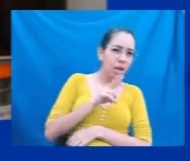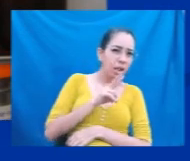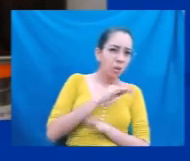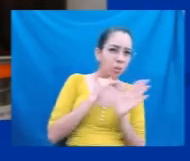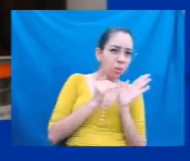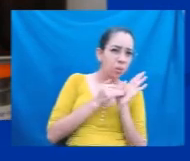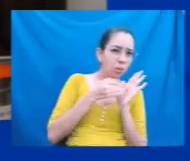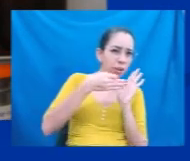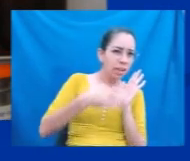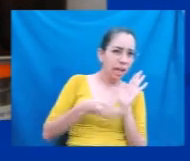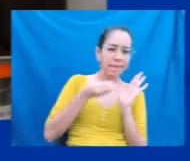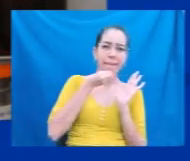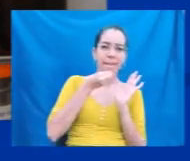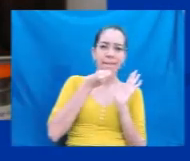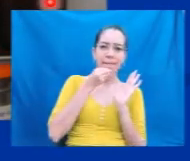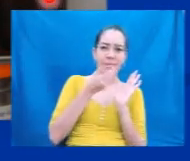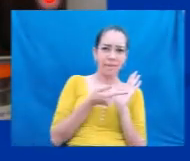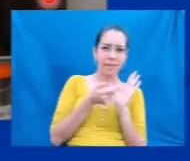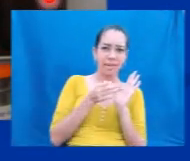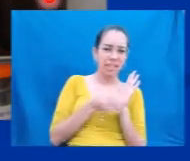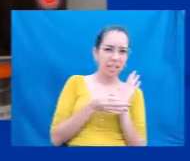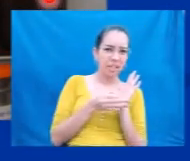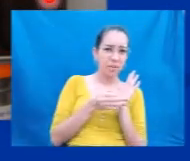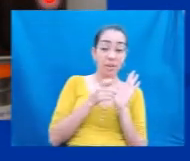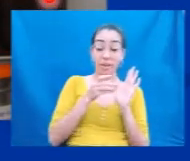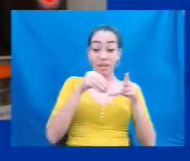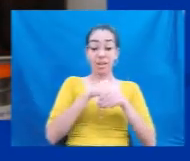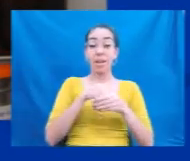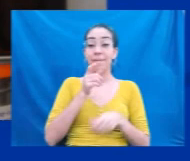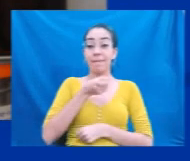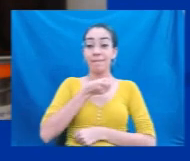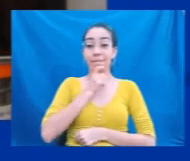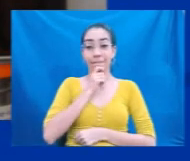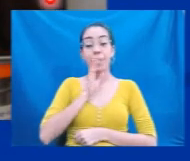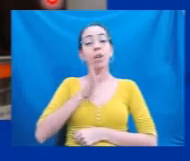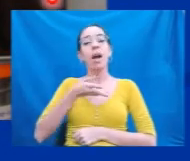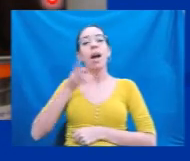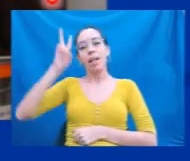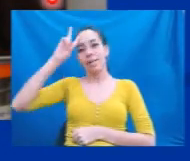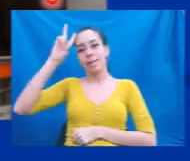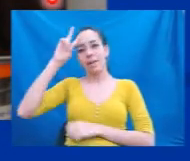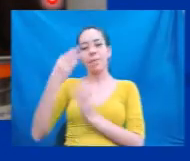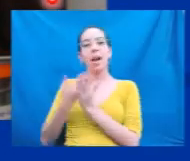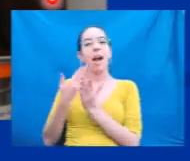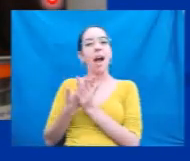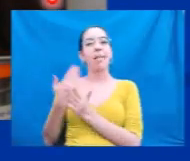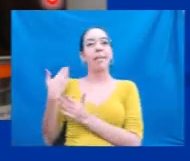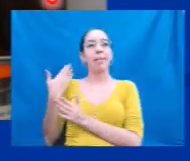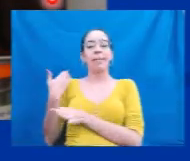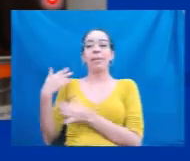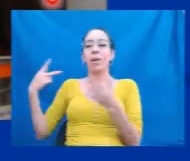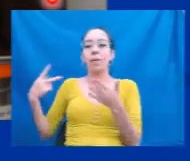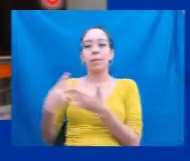dessa geladeira realmente deveria estar aí? Então, nós vimos em aulas anteriores vários e vários acidentes que tiveram origem